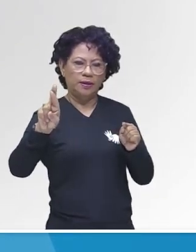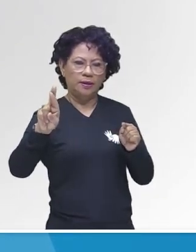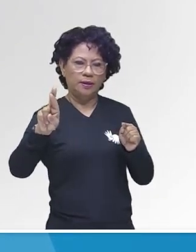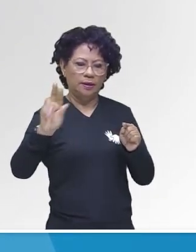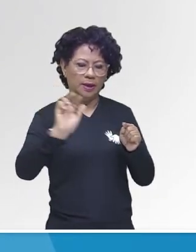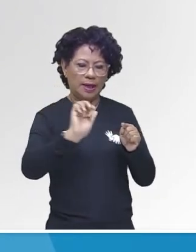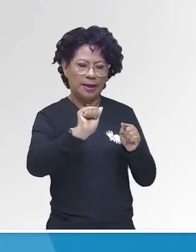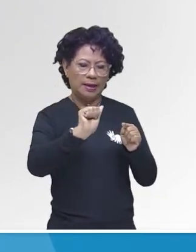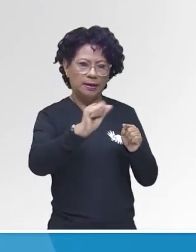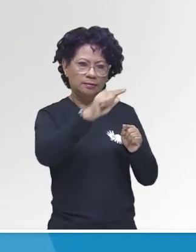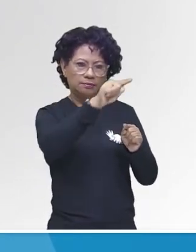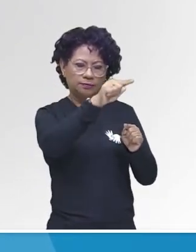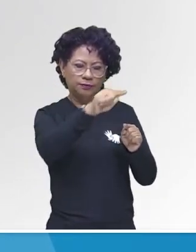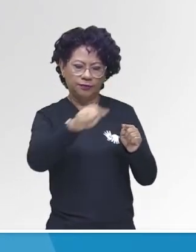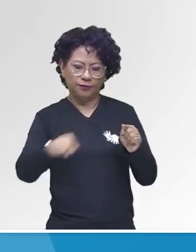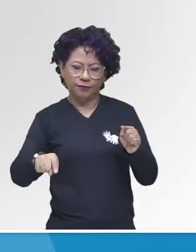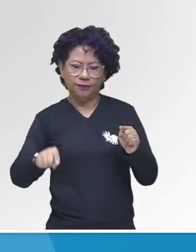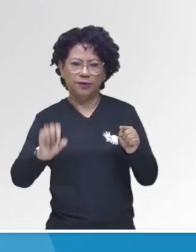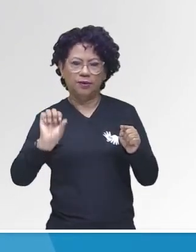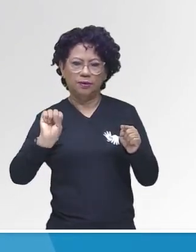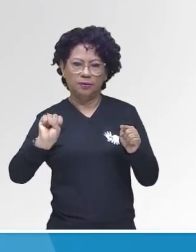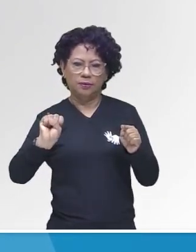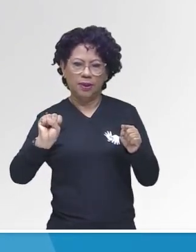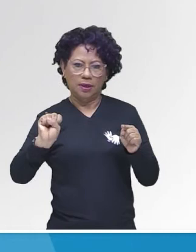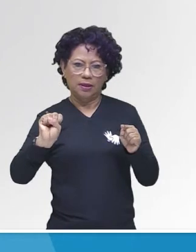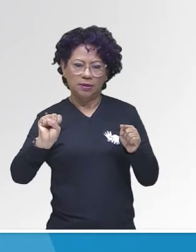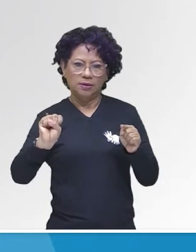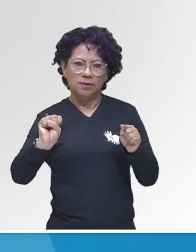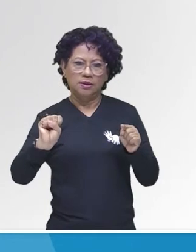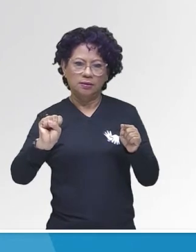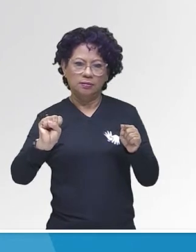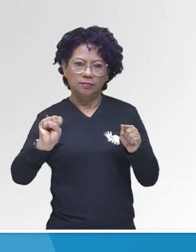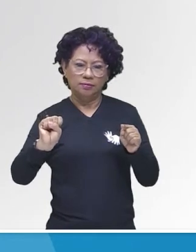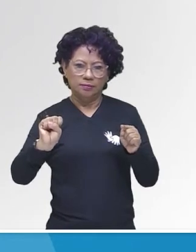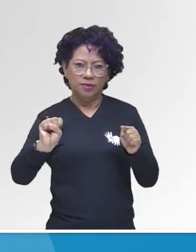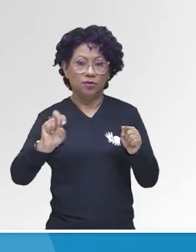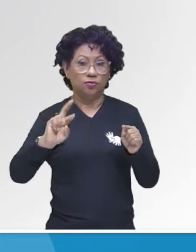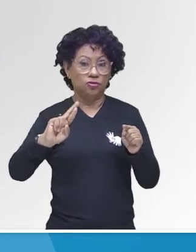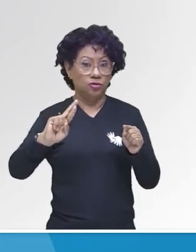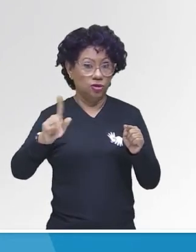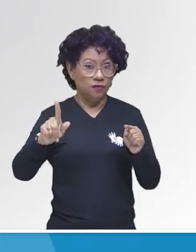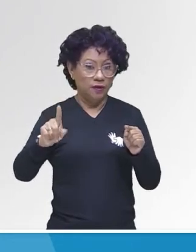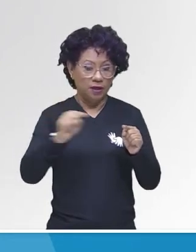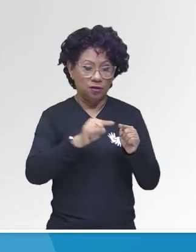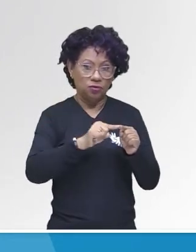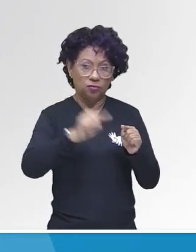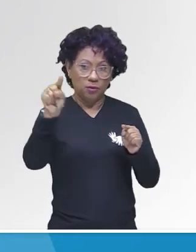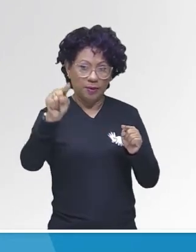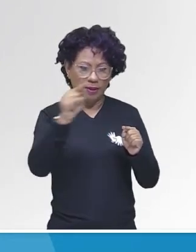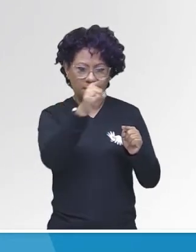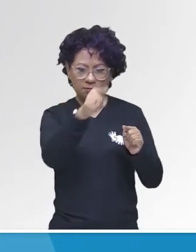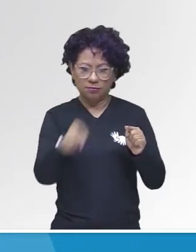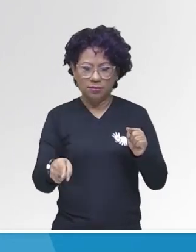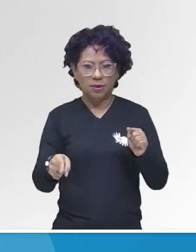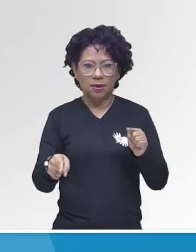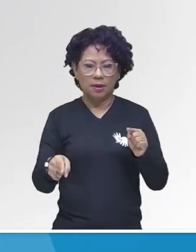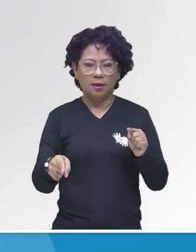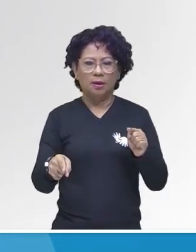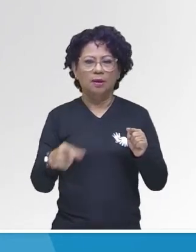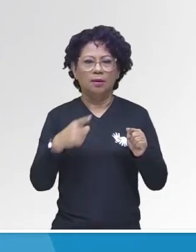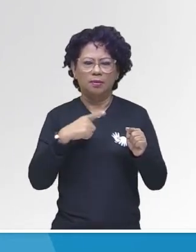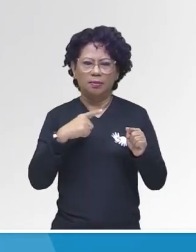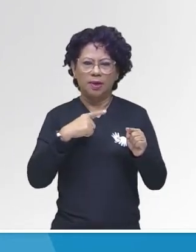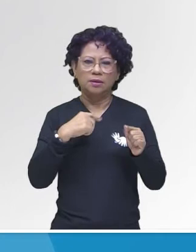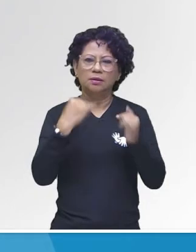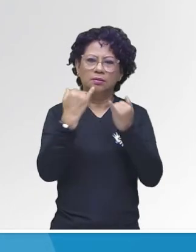plano, tá? Temos aí um S que está numa posição diferente, mas eles têm algo em comum. Eles